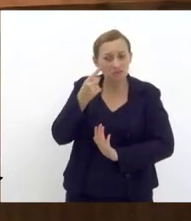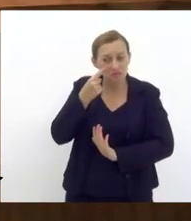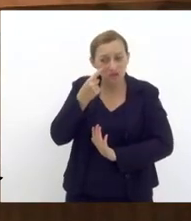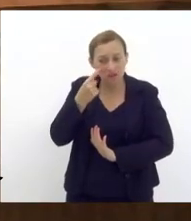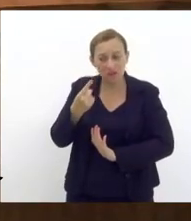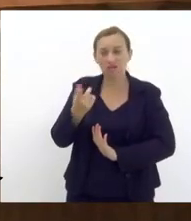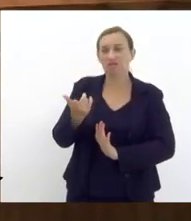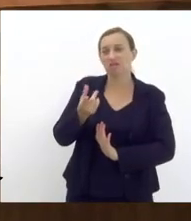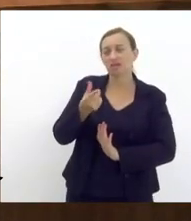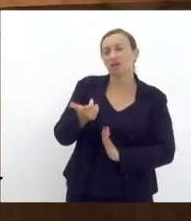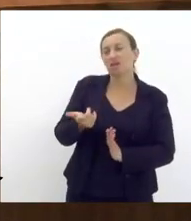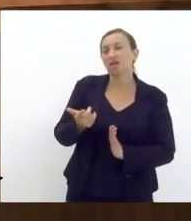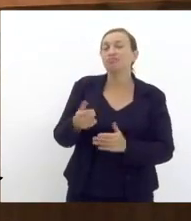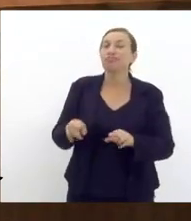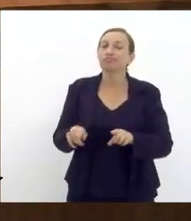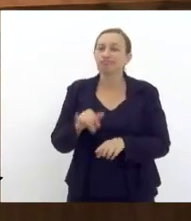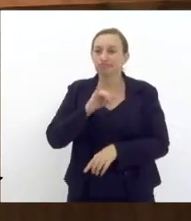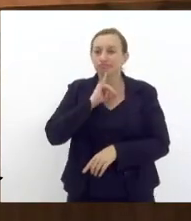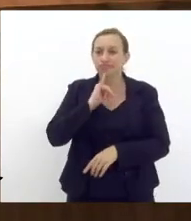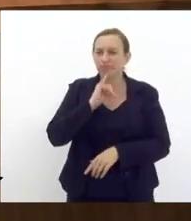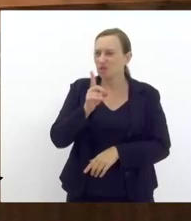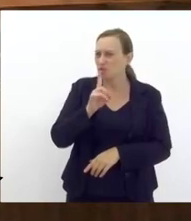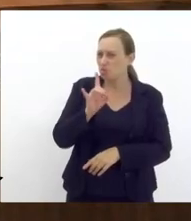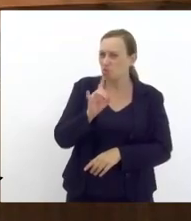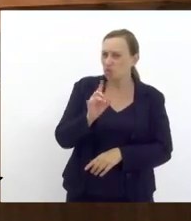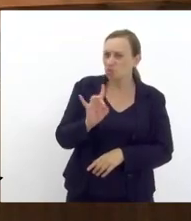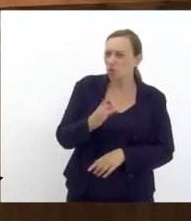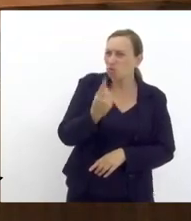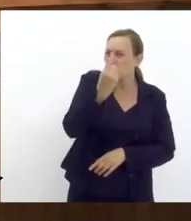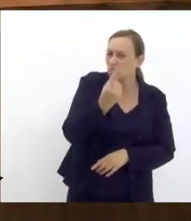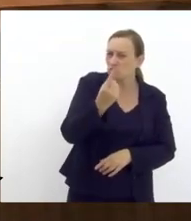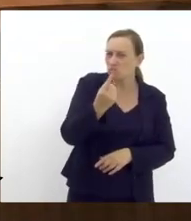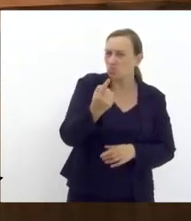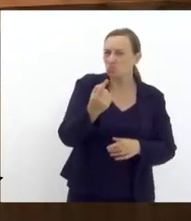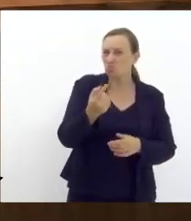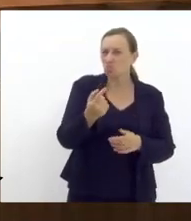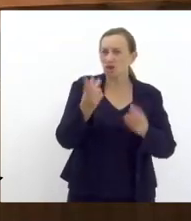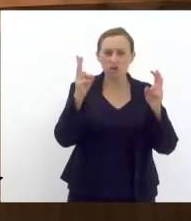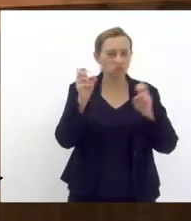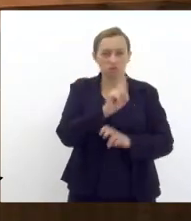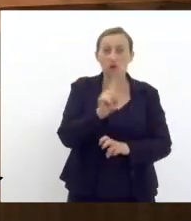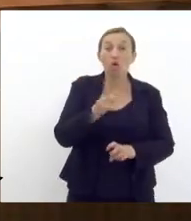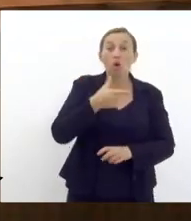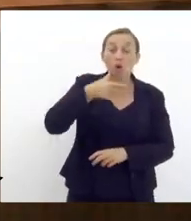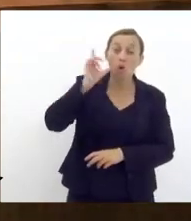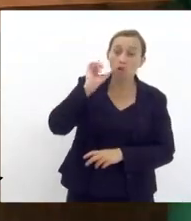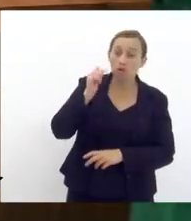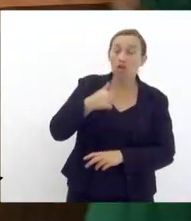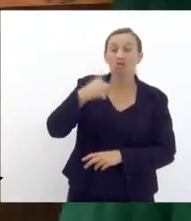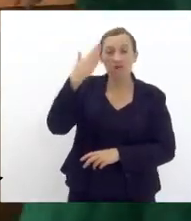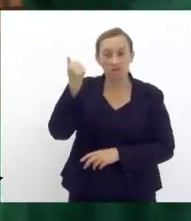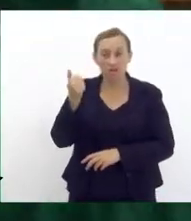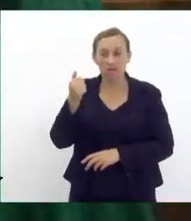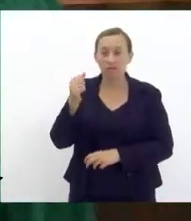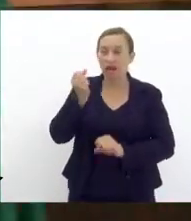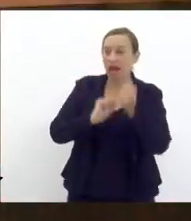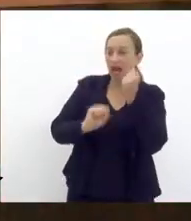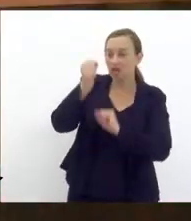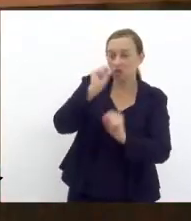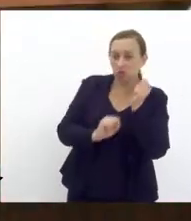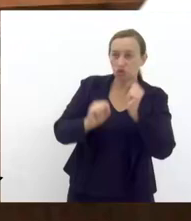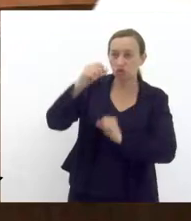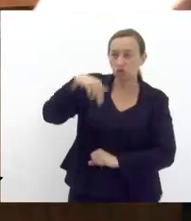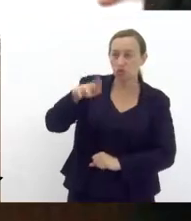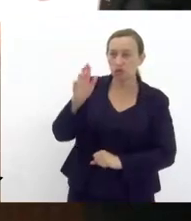e esse infelizmente não foi um caso isolado ontem eu fiquei sabendo que as indústrias nucleares do Brasil que tem uma fábrica